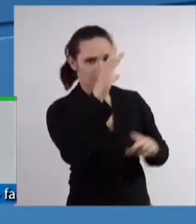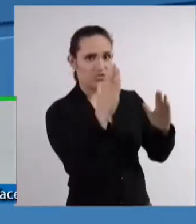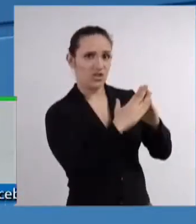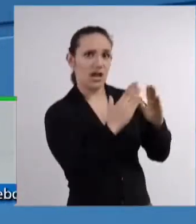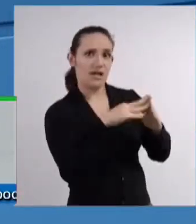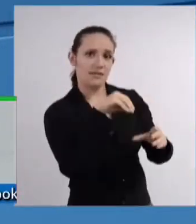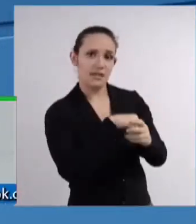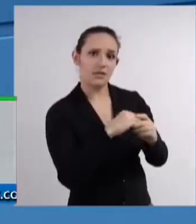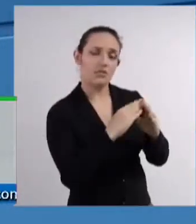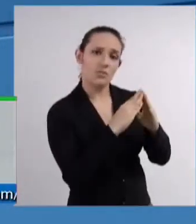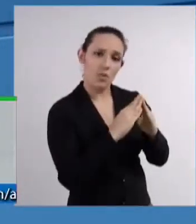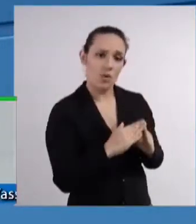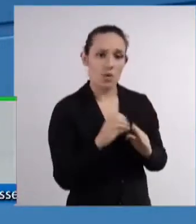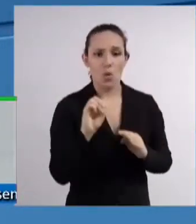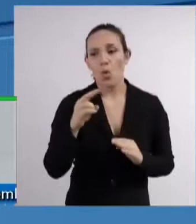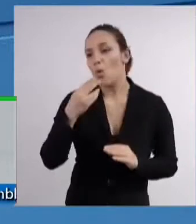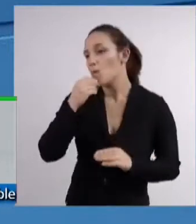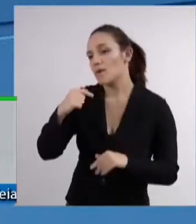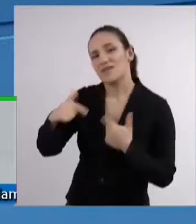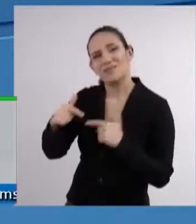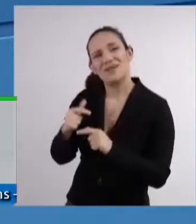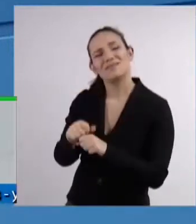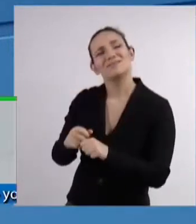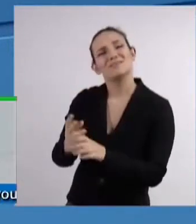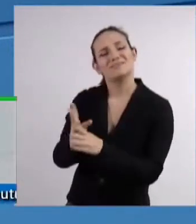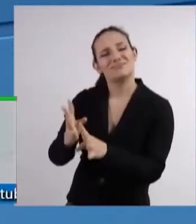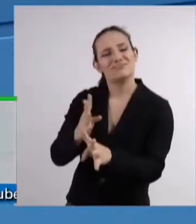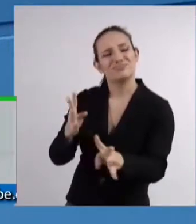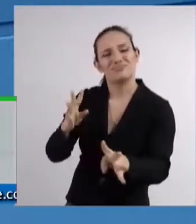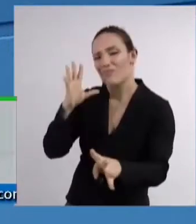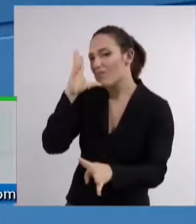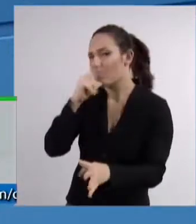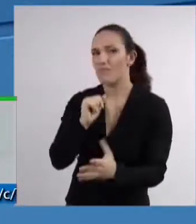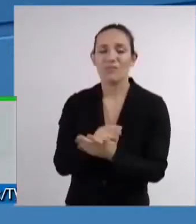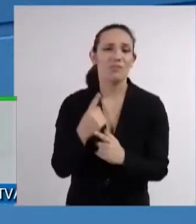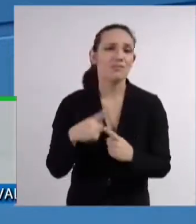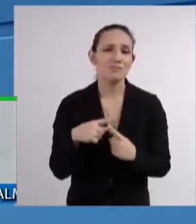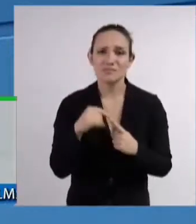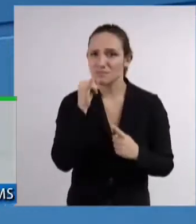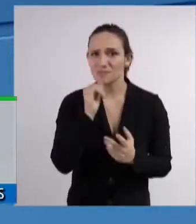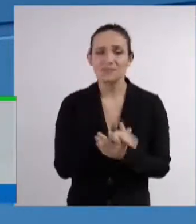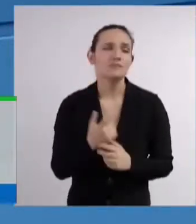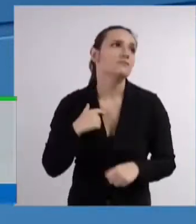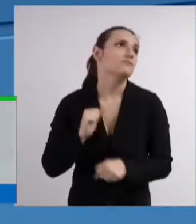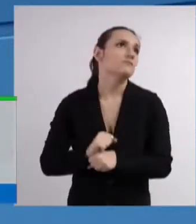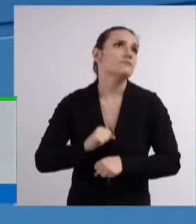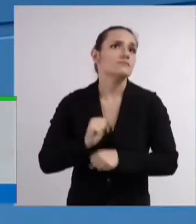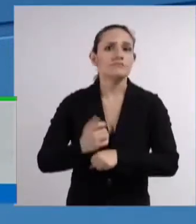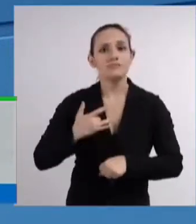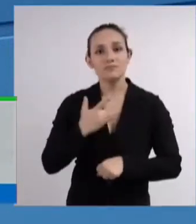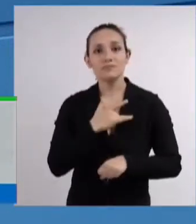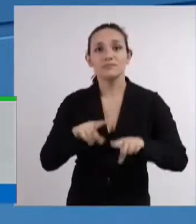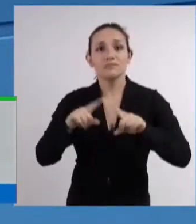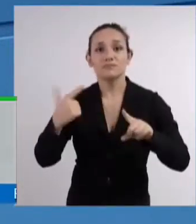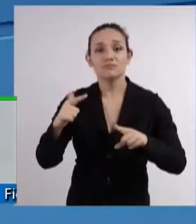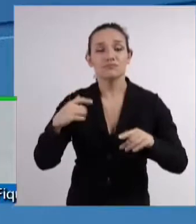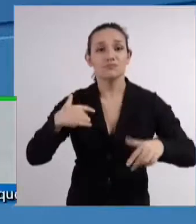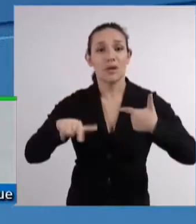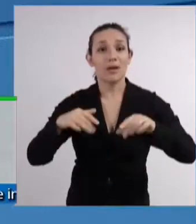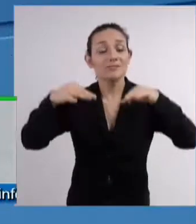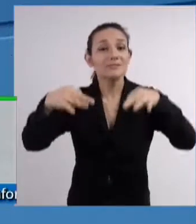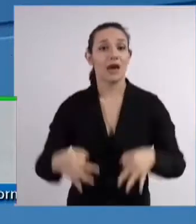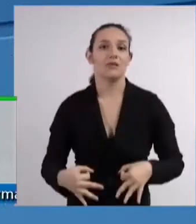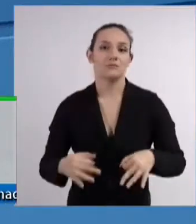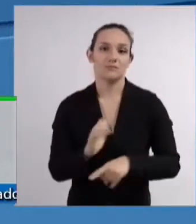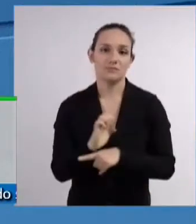na fila, no posto, ele fica indignado com toda razão, porque ele não sabe, não chega até ele um trabalho eficiente do